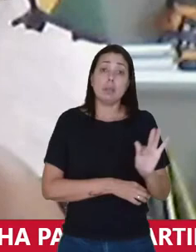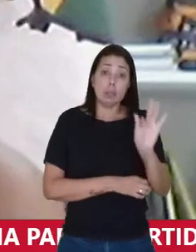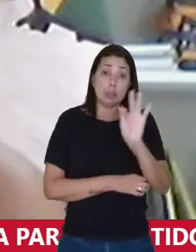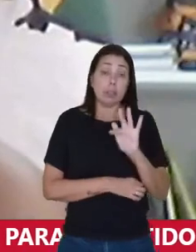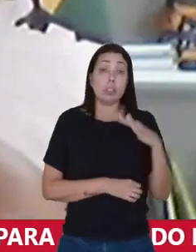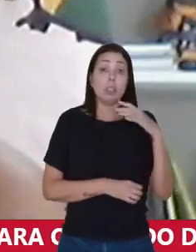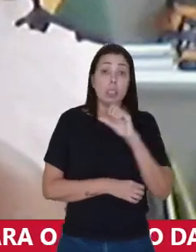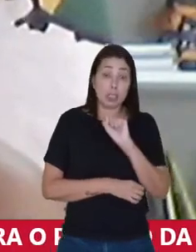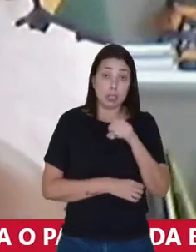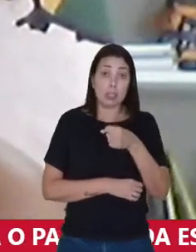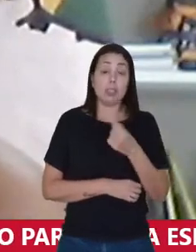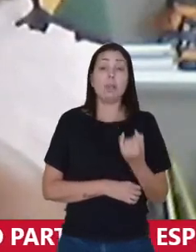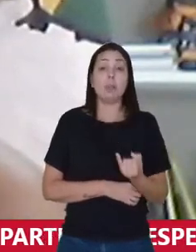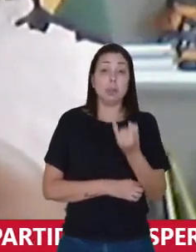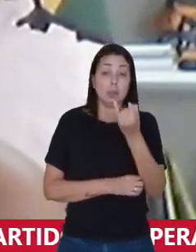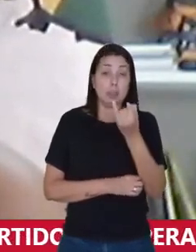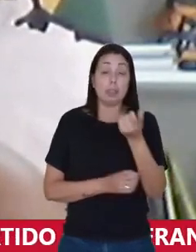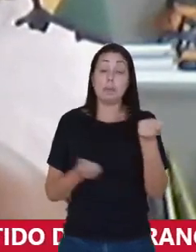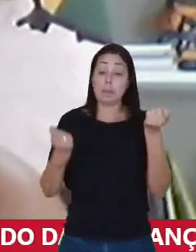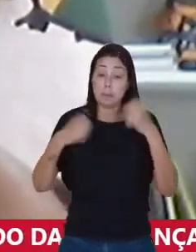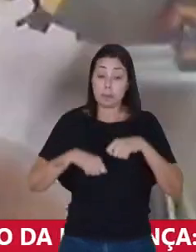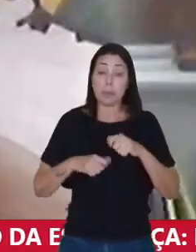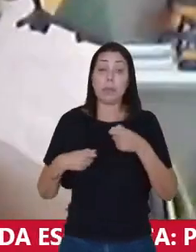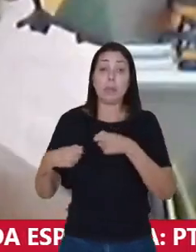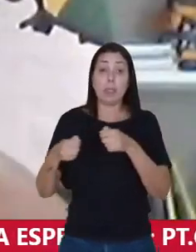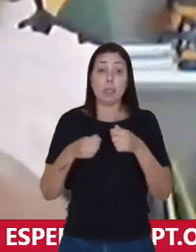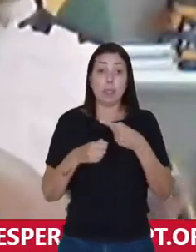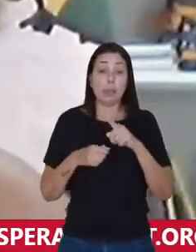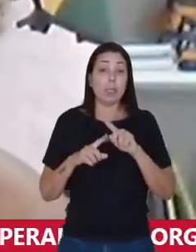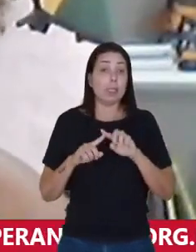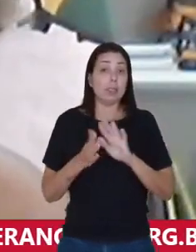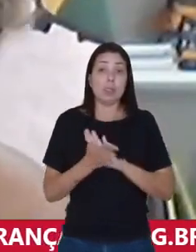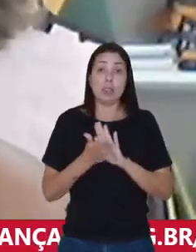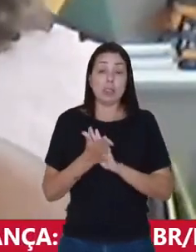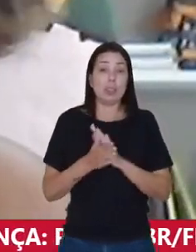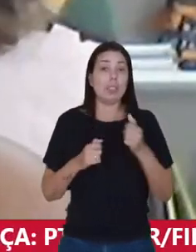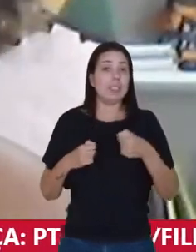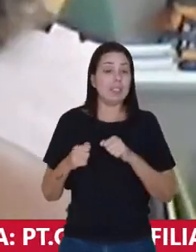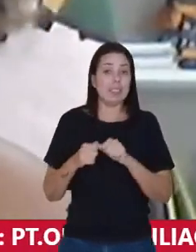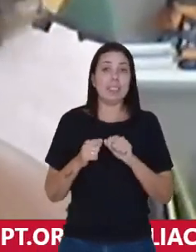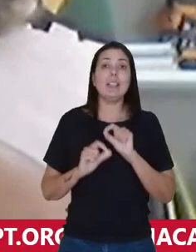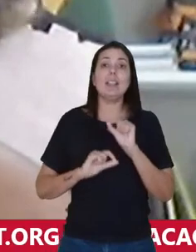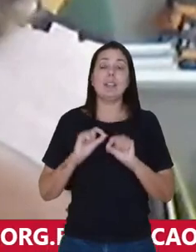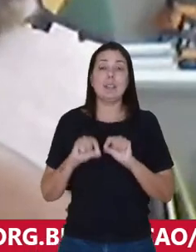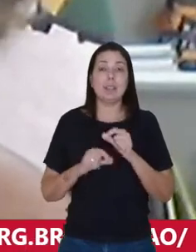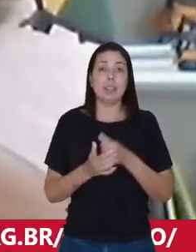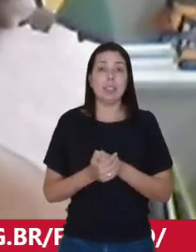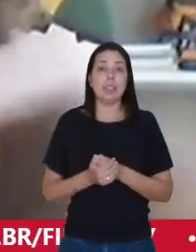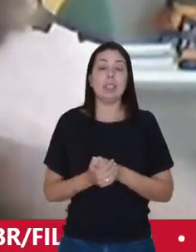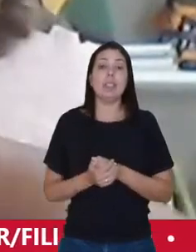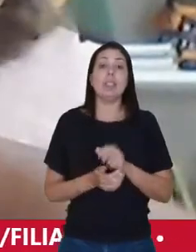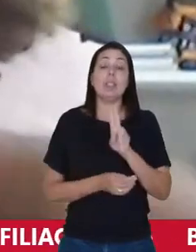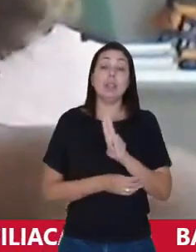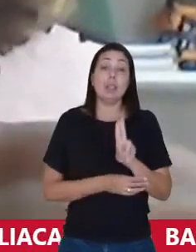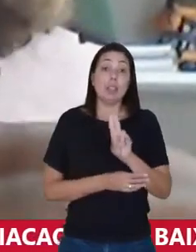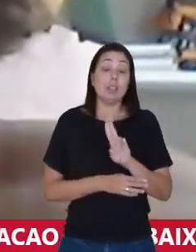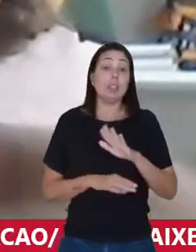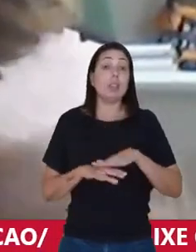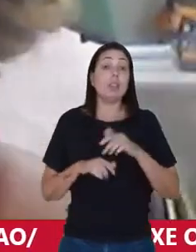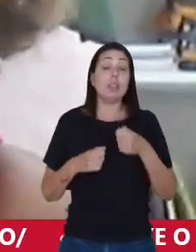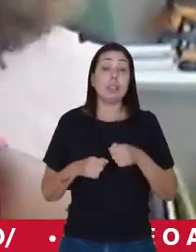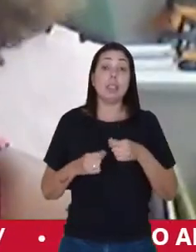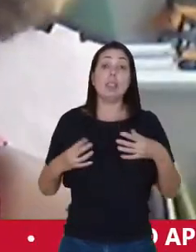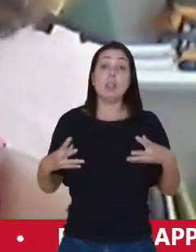e eu acho que ele é extremamente potente e necessário, mas ele não é só necessário na universidade, ele é necessário